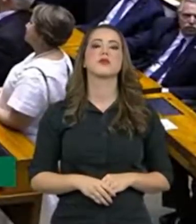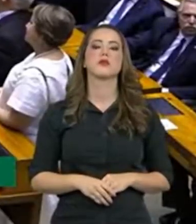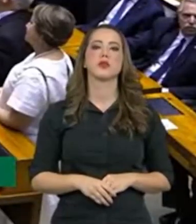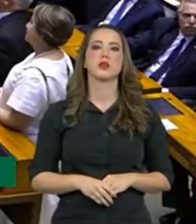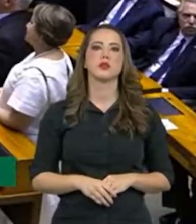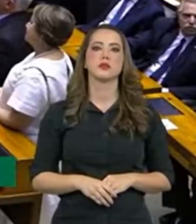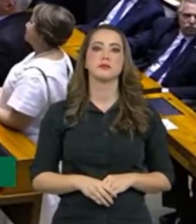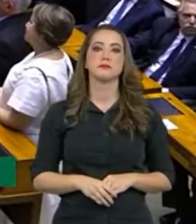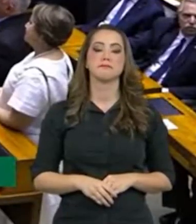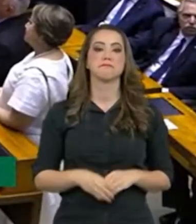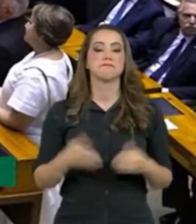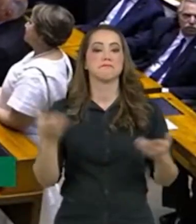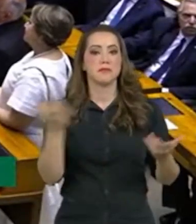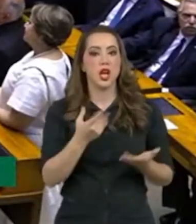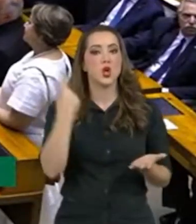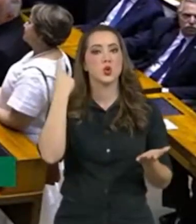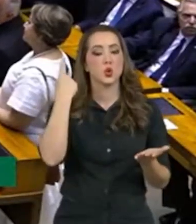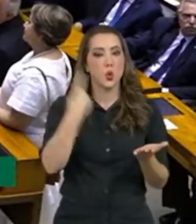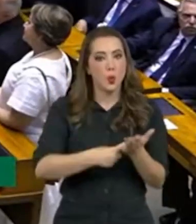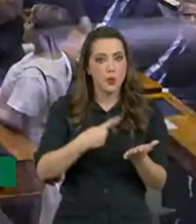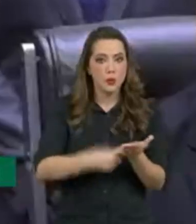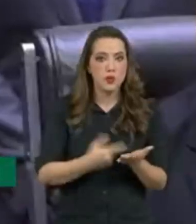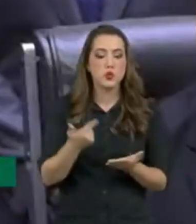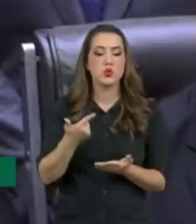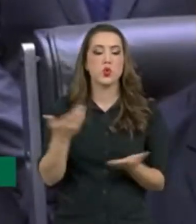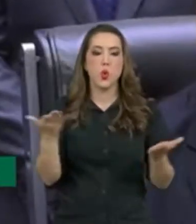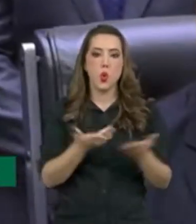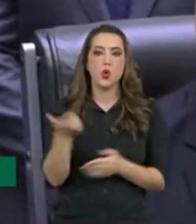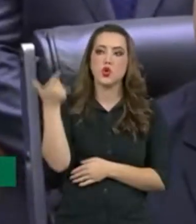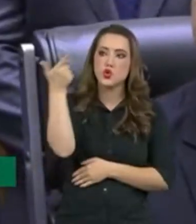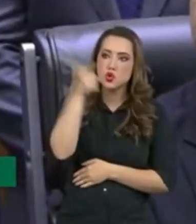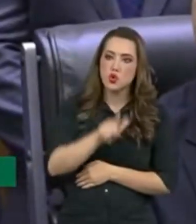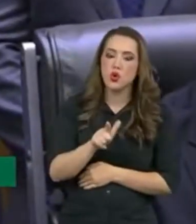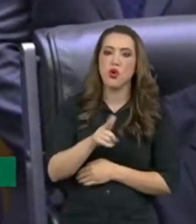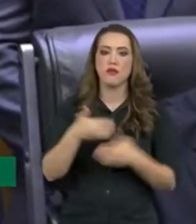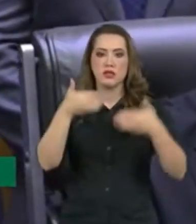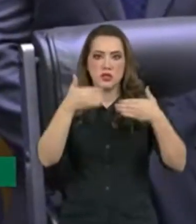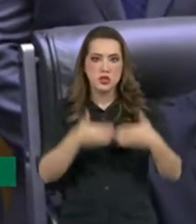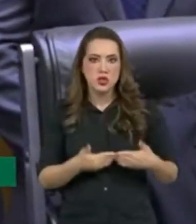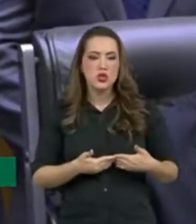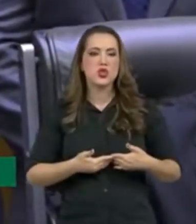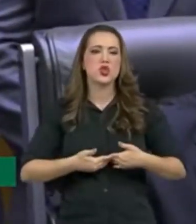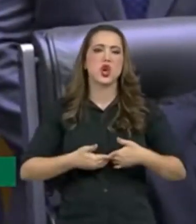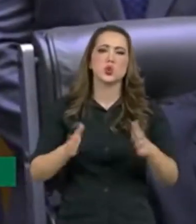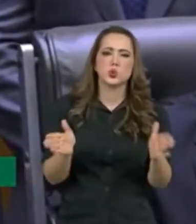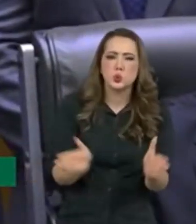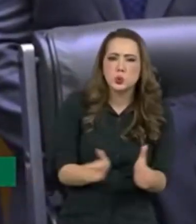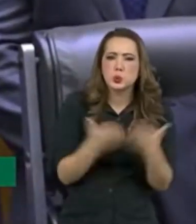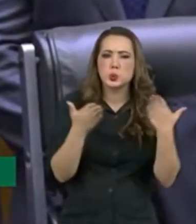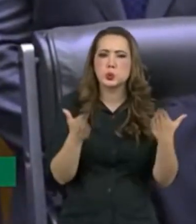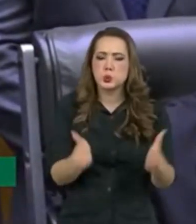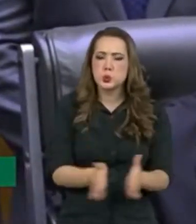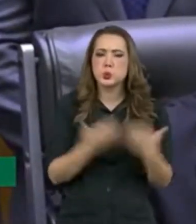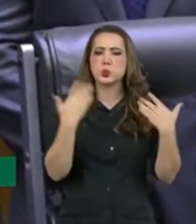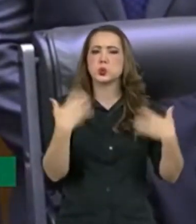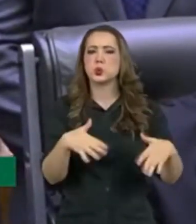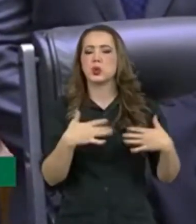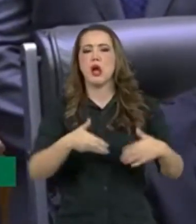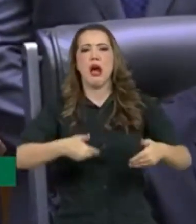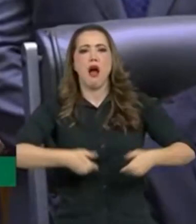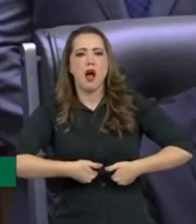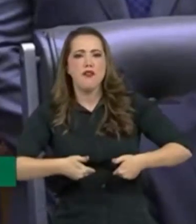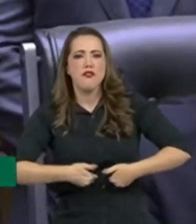Ter de repetir este compromisso no dia de hoje, diante do avanço da miséria e do regresso da fome que